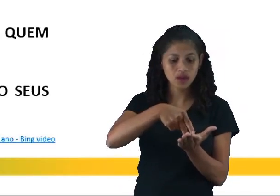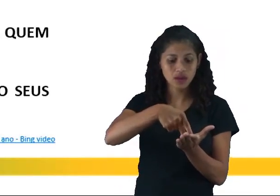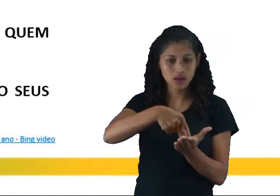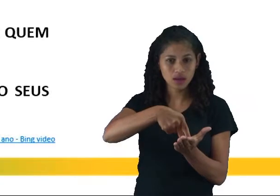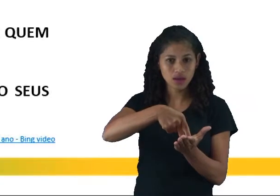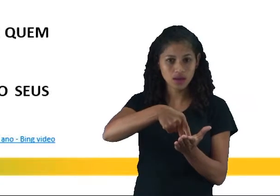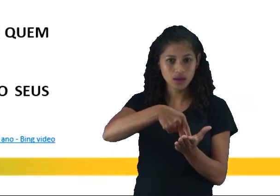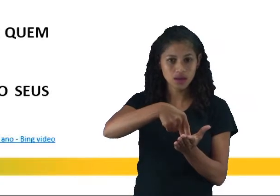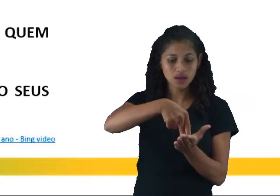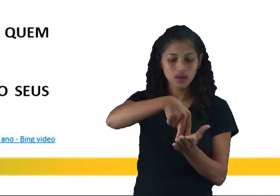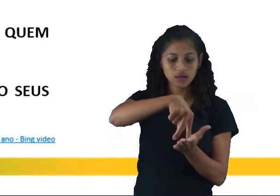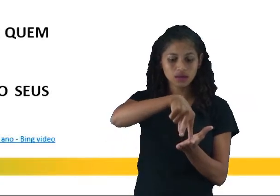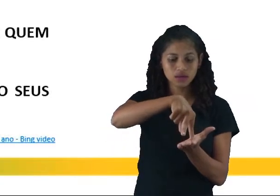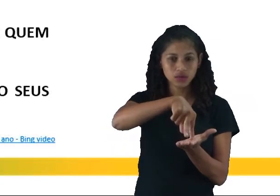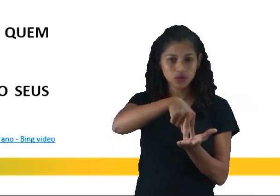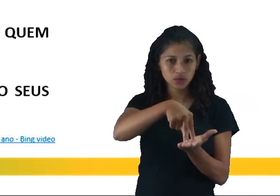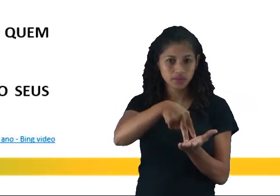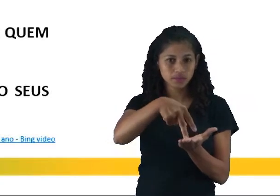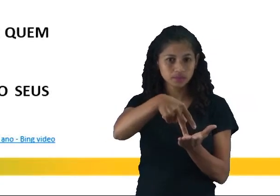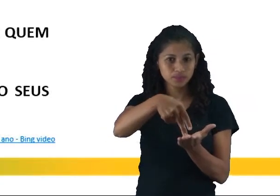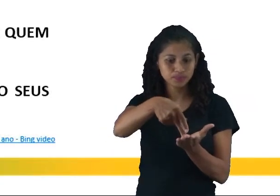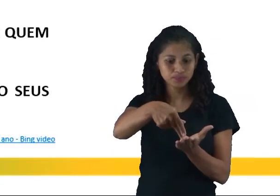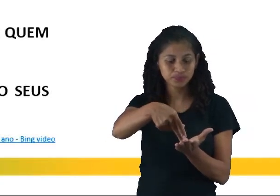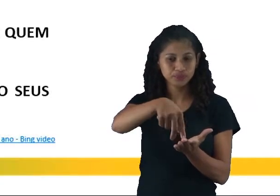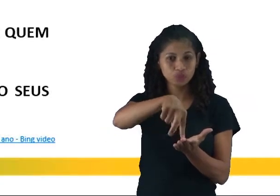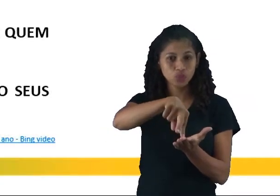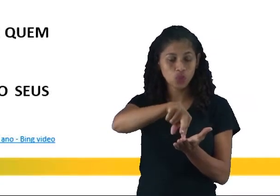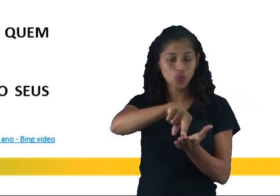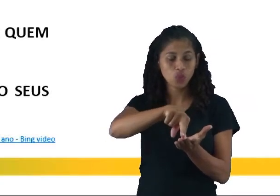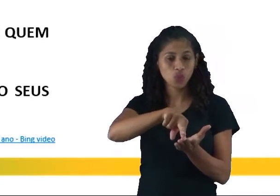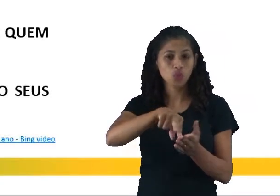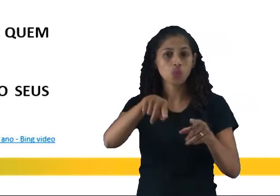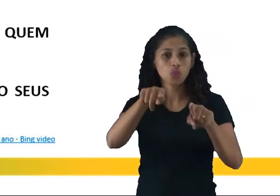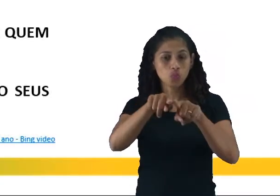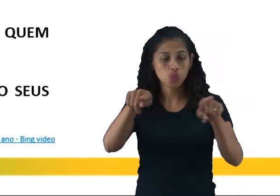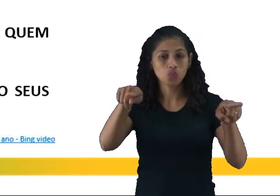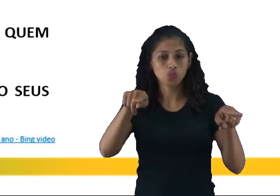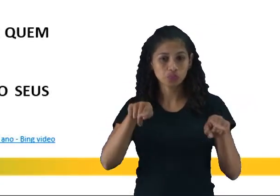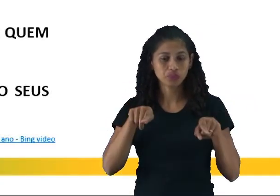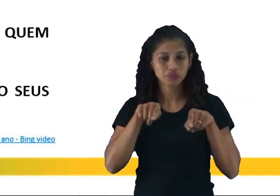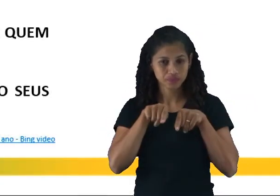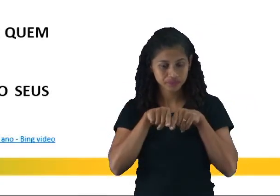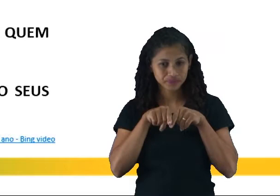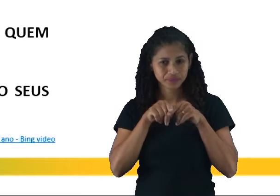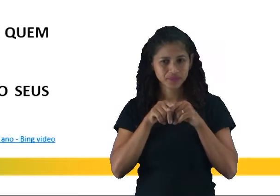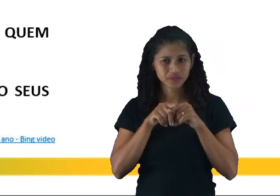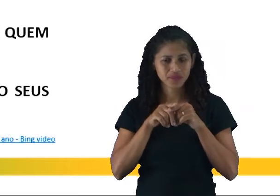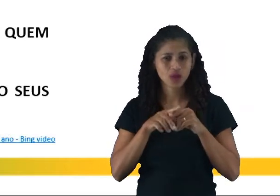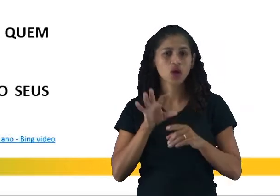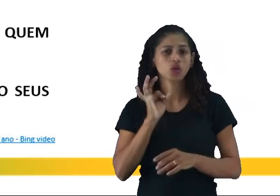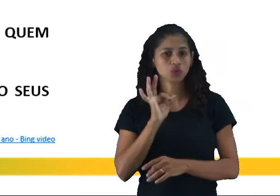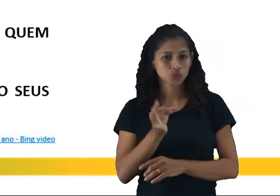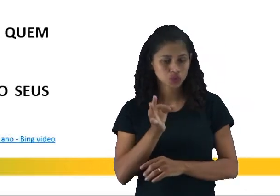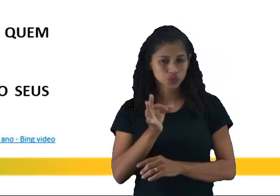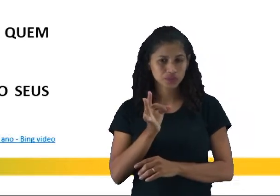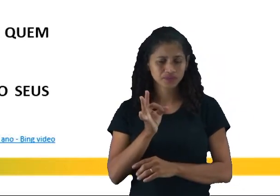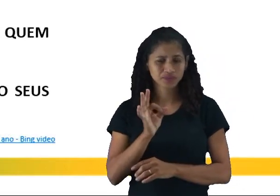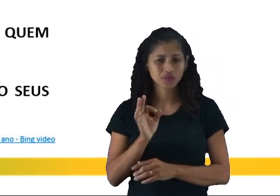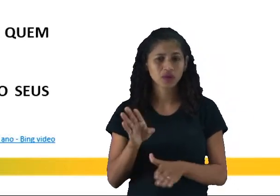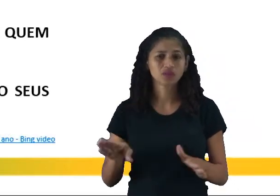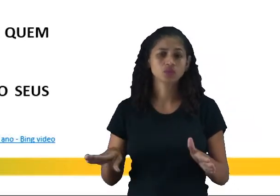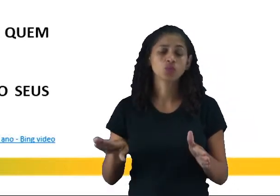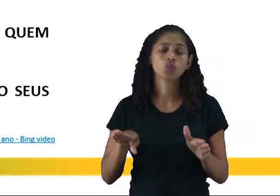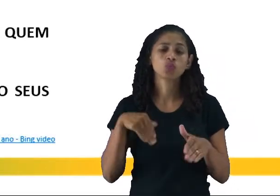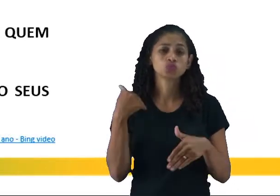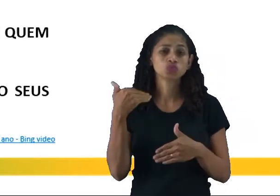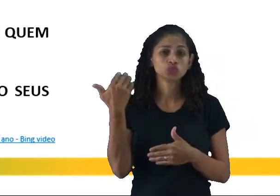determinava quantos passos aquele morador teria de terreno. Estava tudo bem, até que um